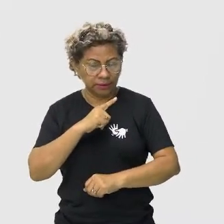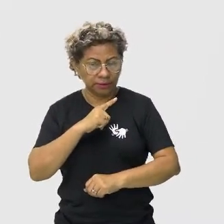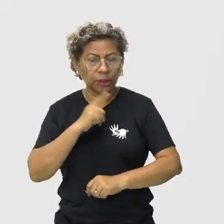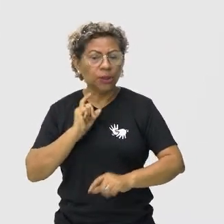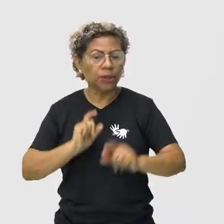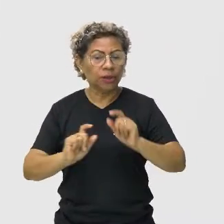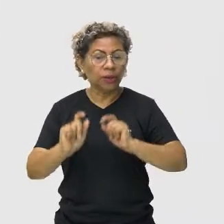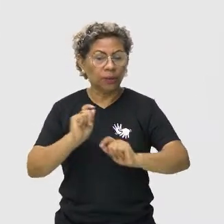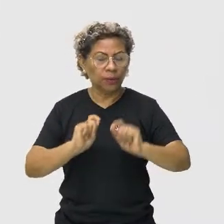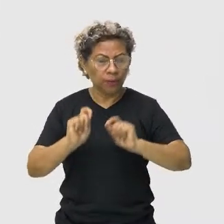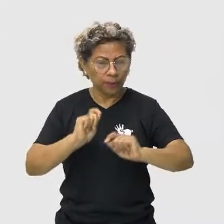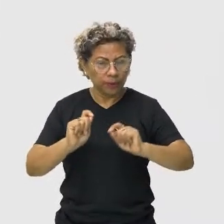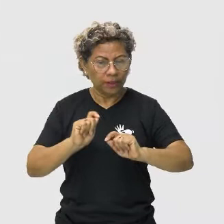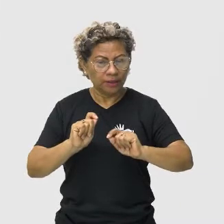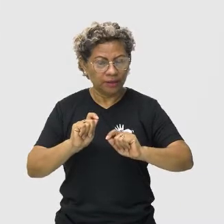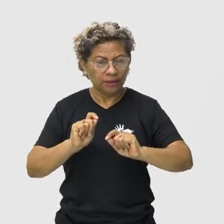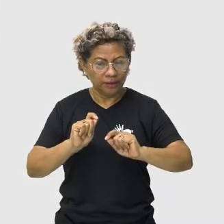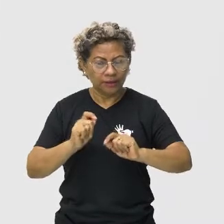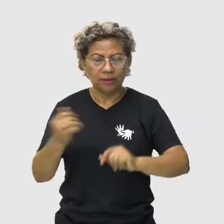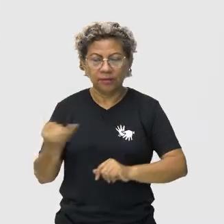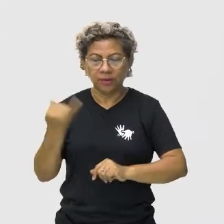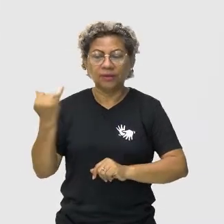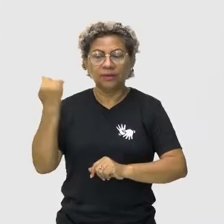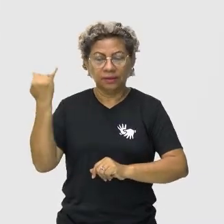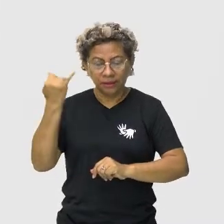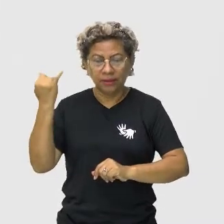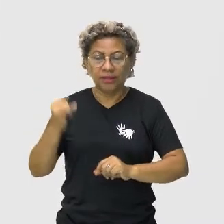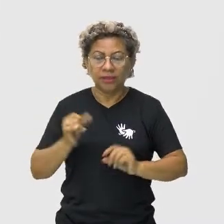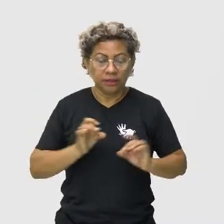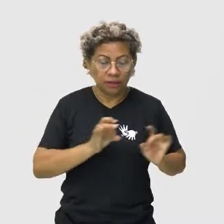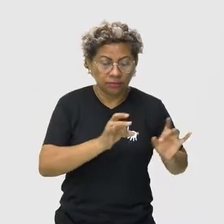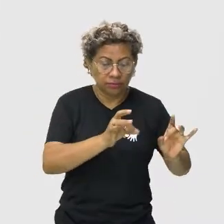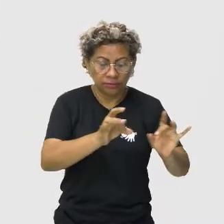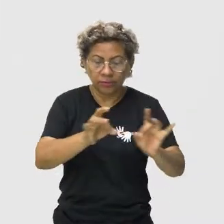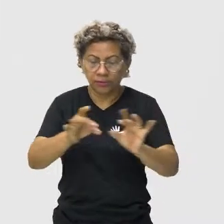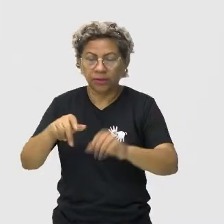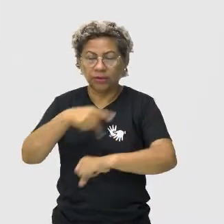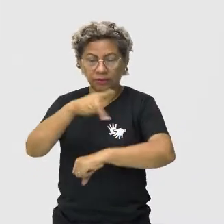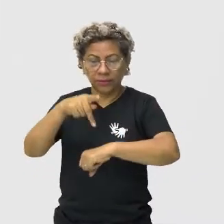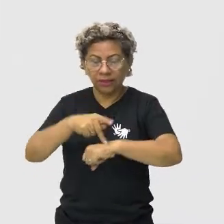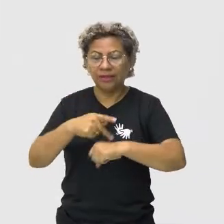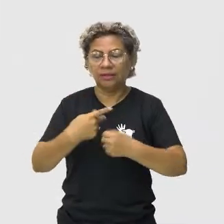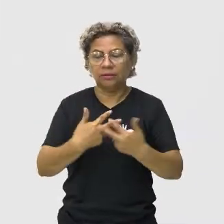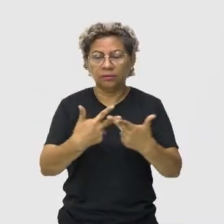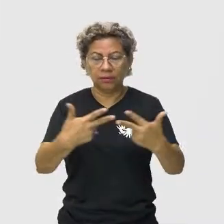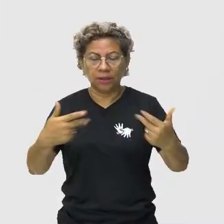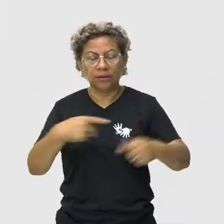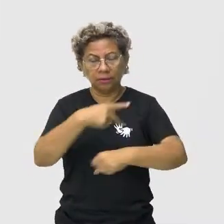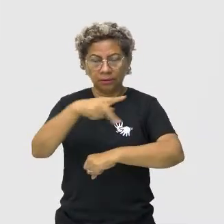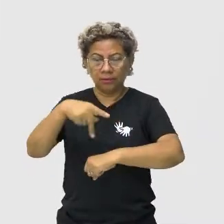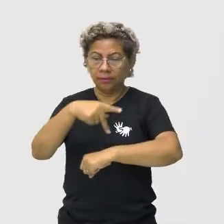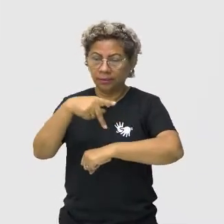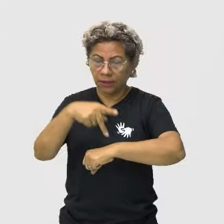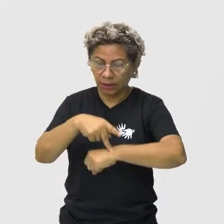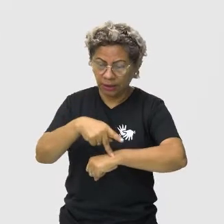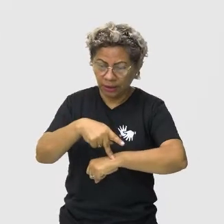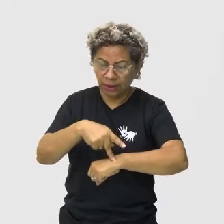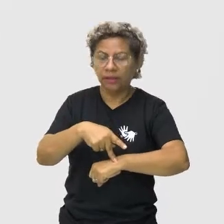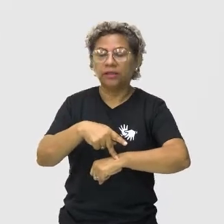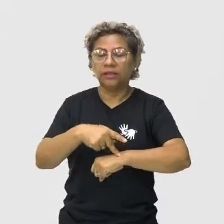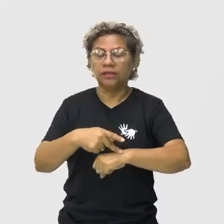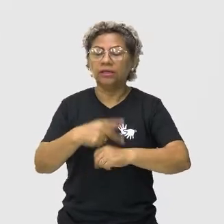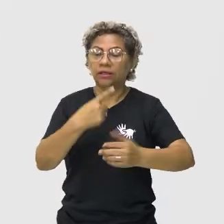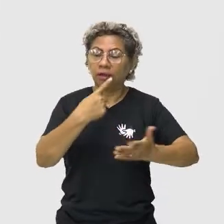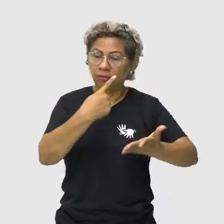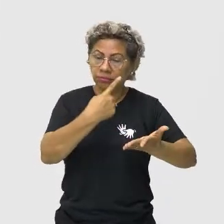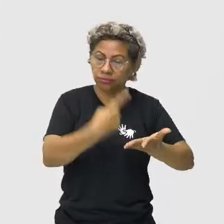quê? Nesse comércio internacional. Porque são vários países aí que estão entrando em acordo,